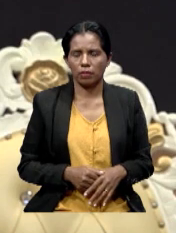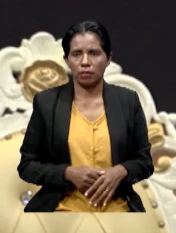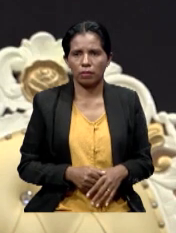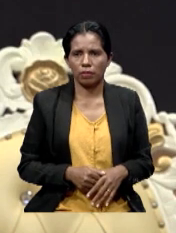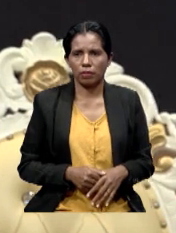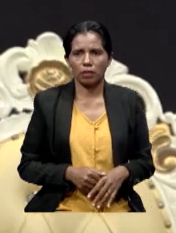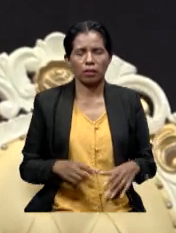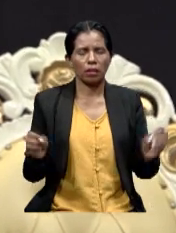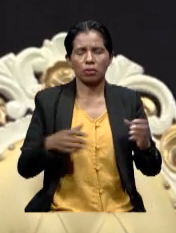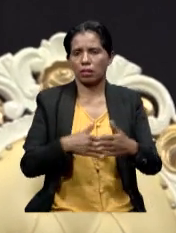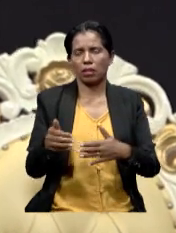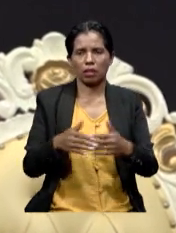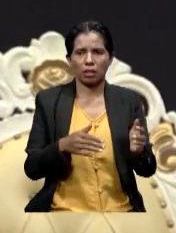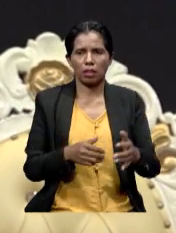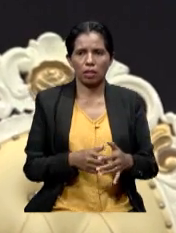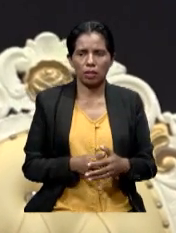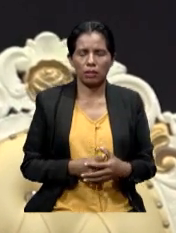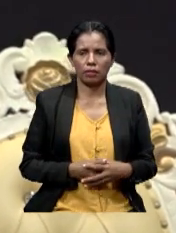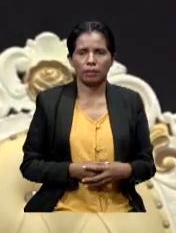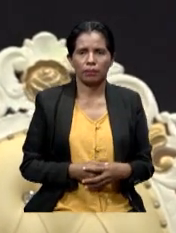É lá, se a minha. Vá.